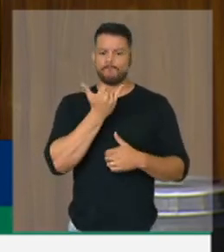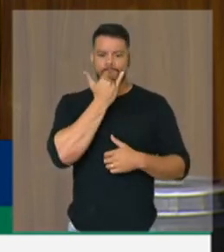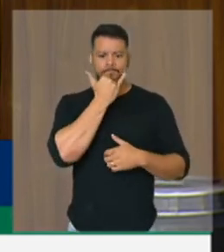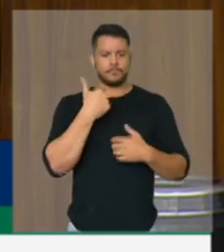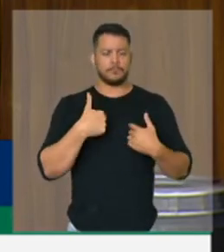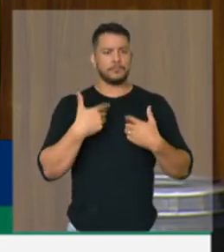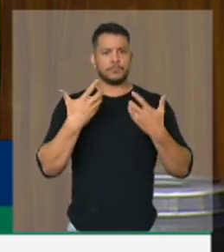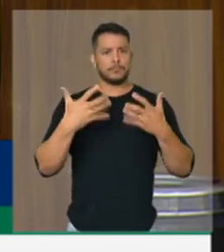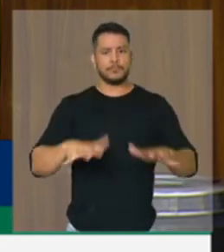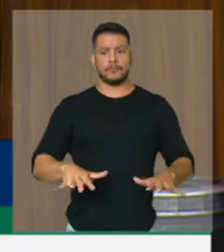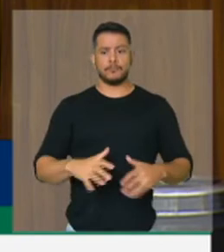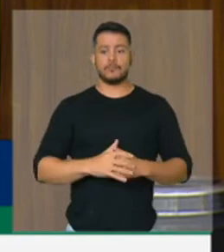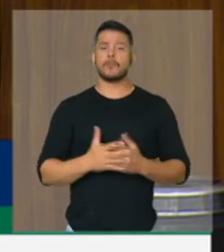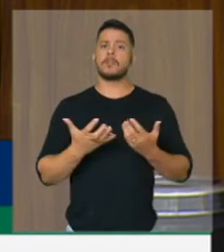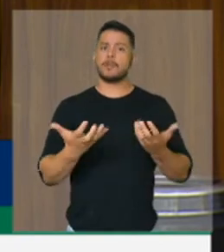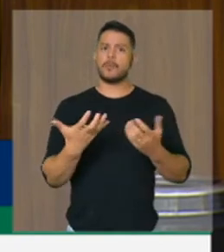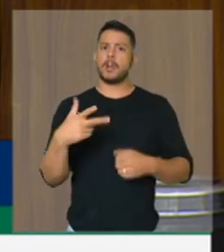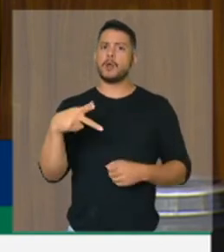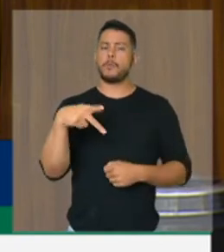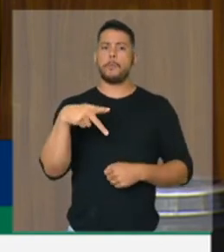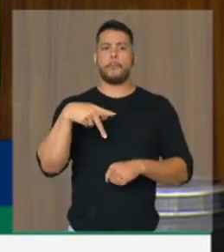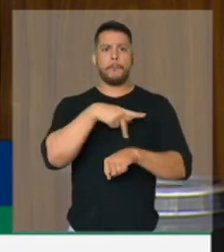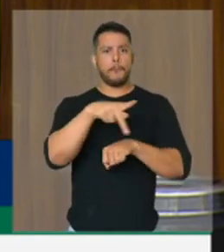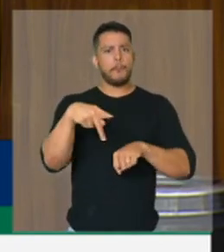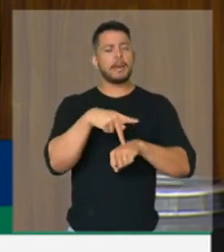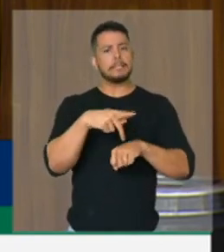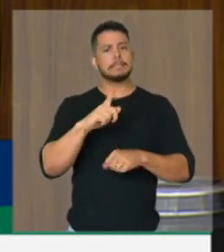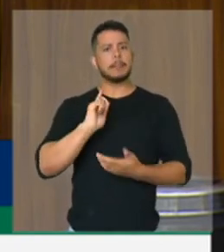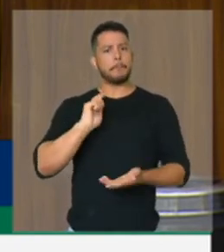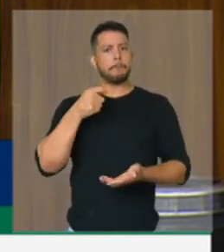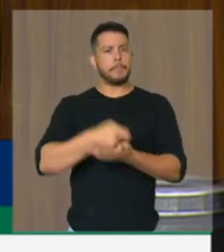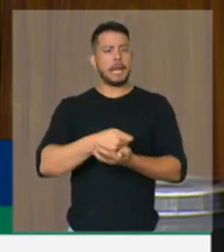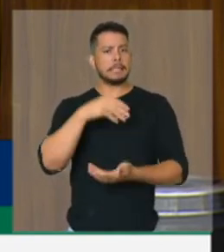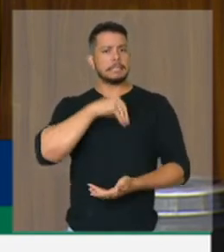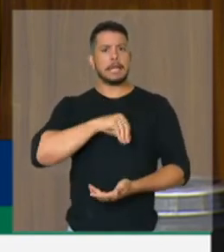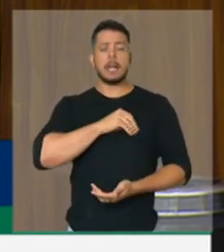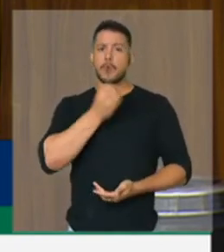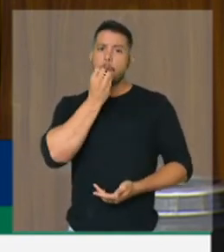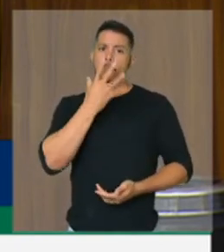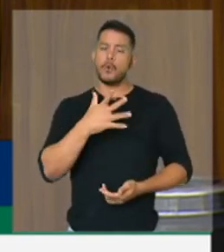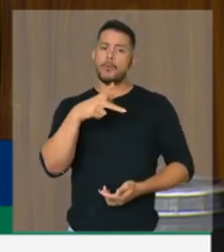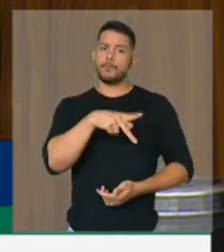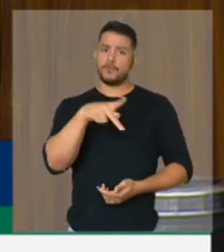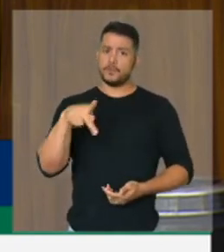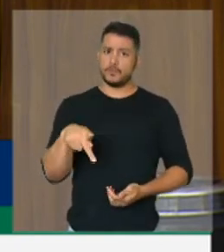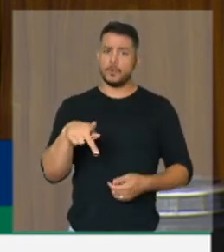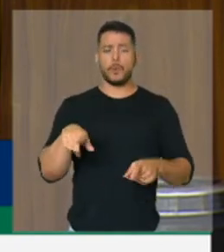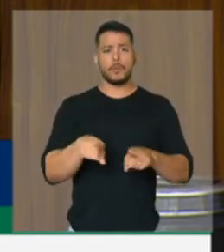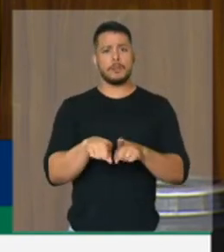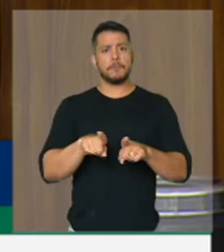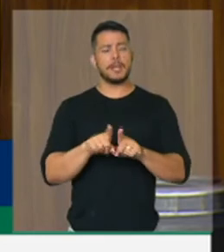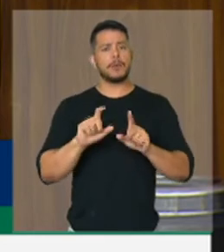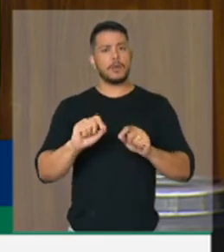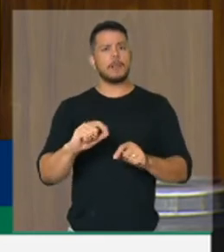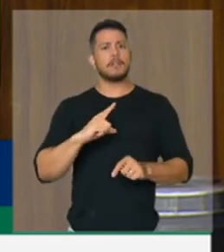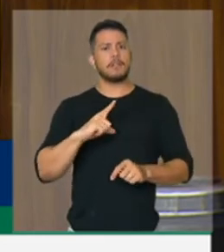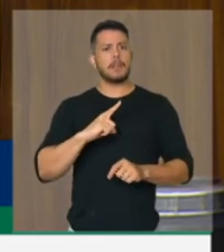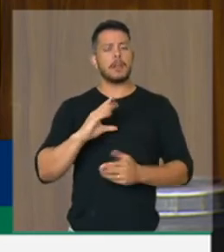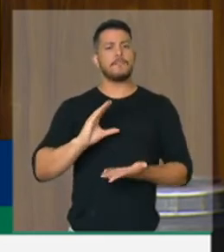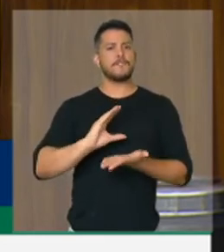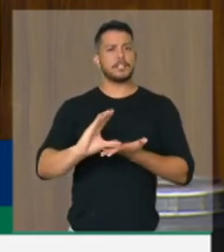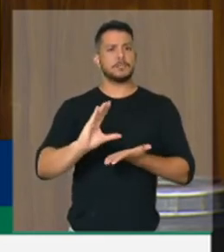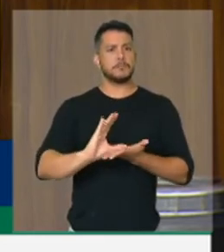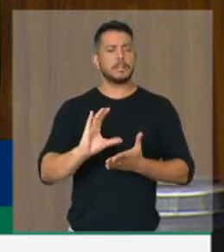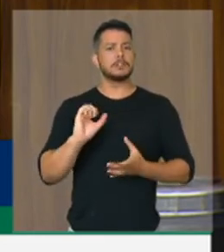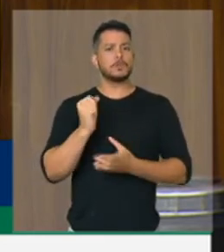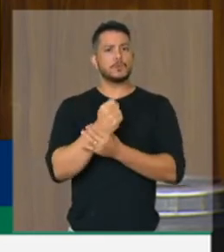país que remunere bem os professores, que invista na segurança pública, e que invista na saúde pública, que já é um grande